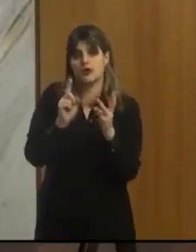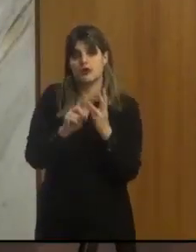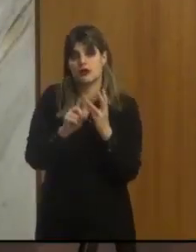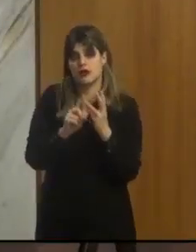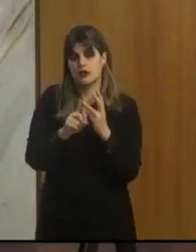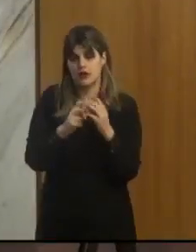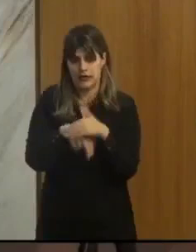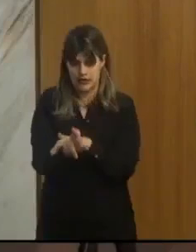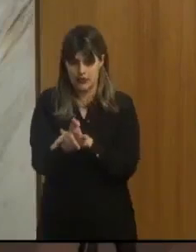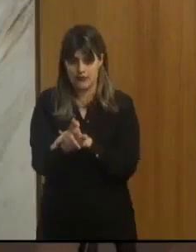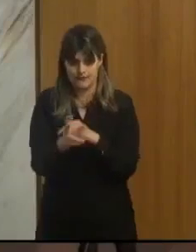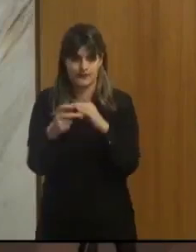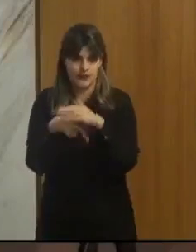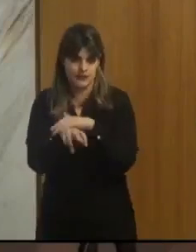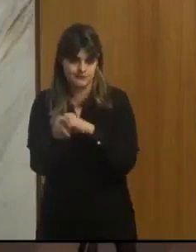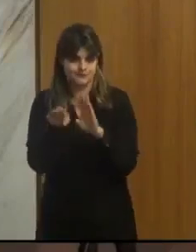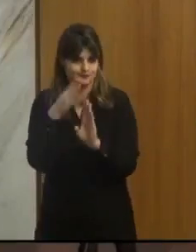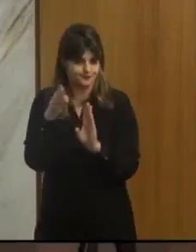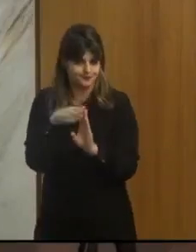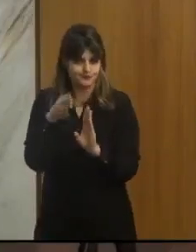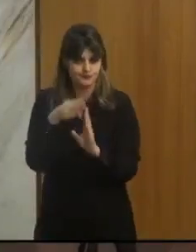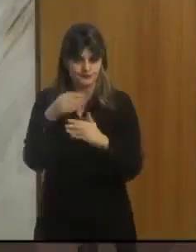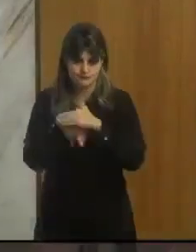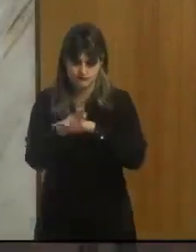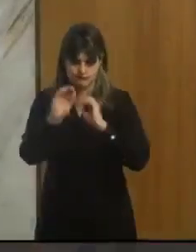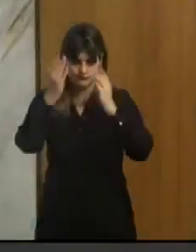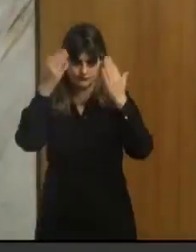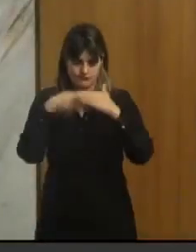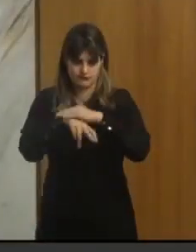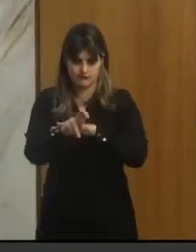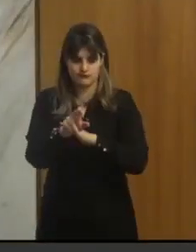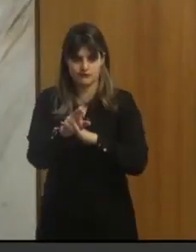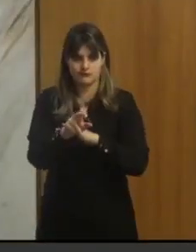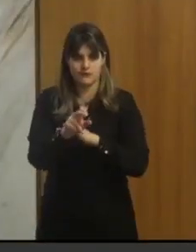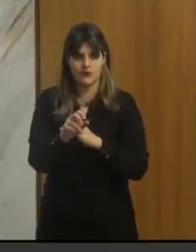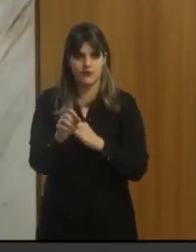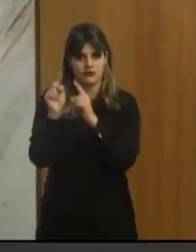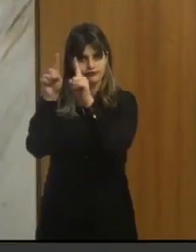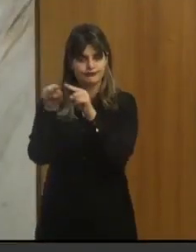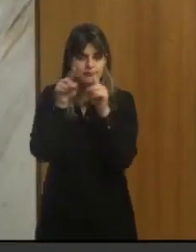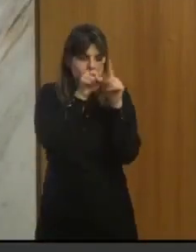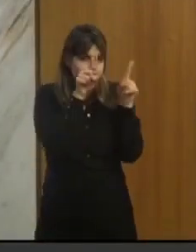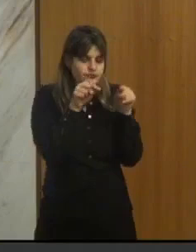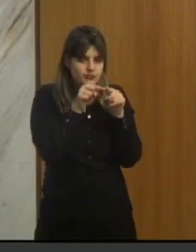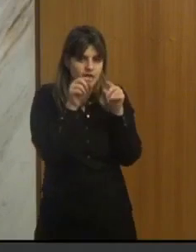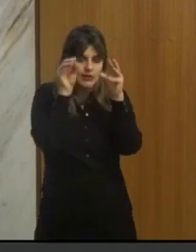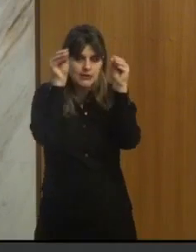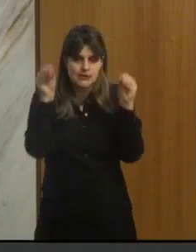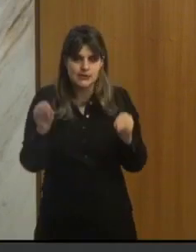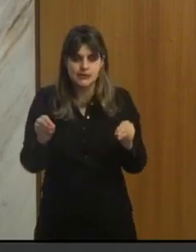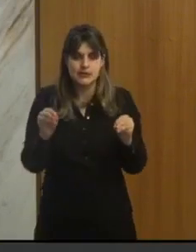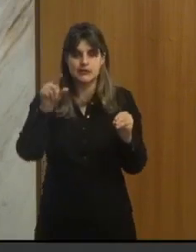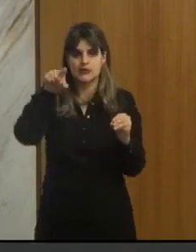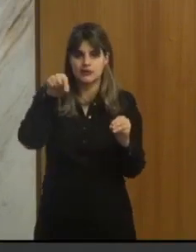a entrada, a porta, o pórtico principal, com finas molduras, e o colunel de